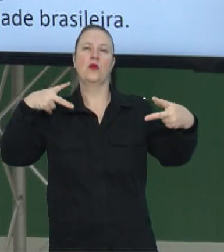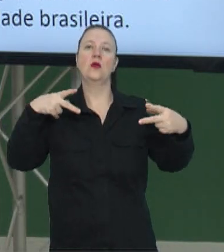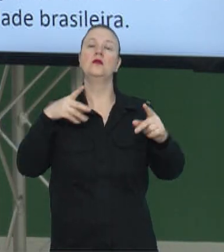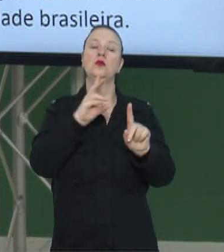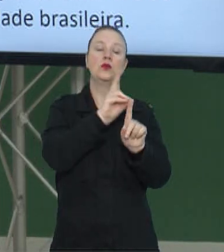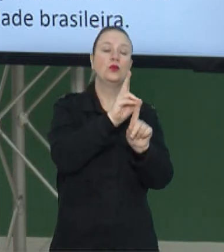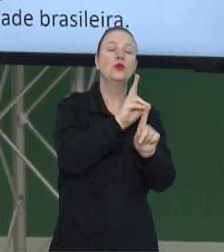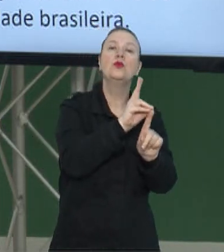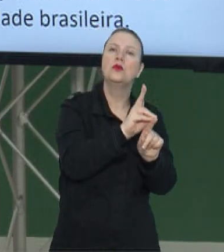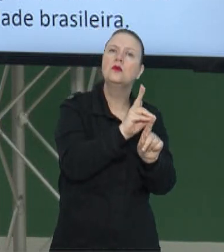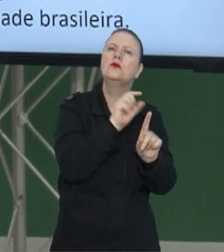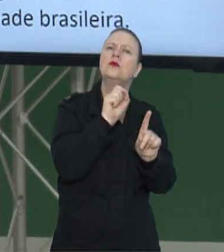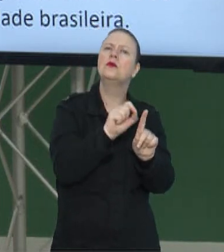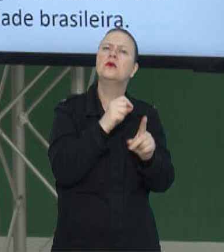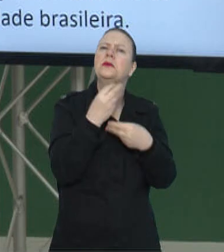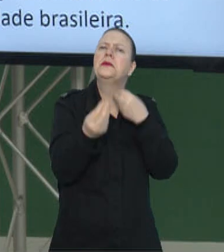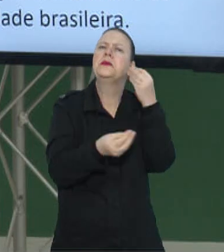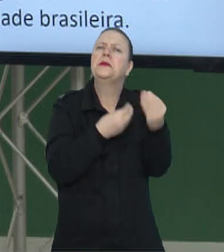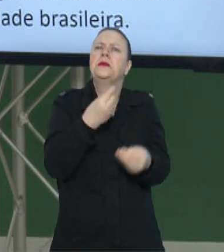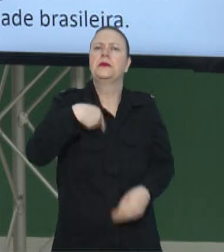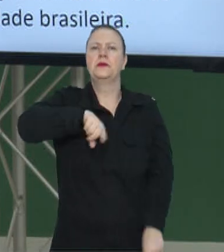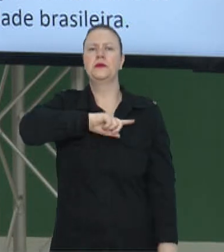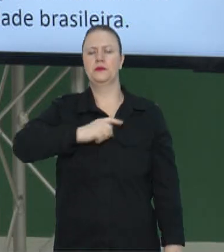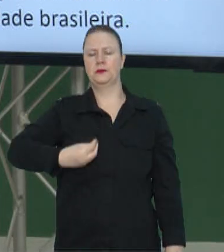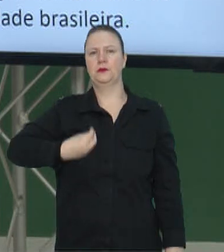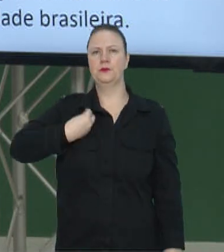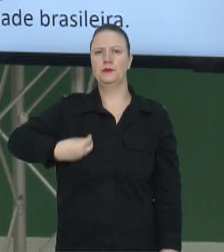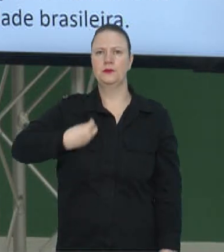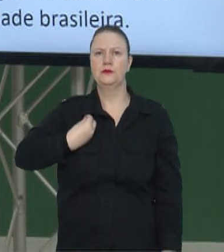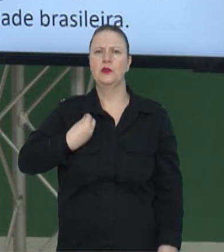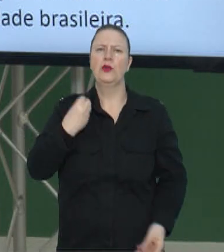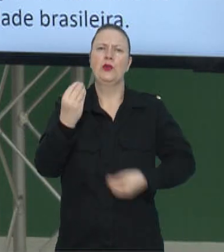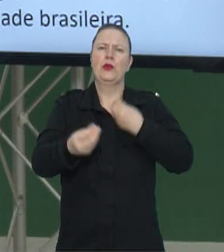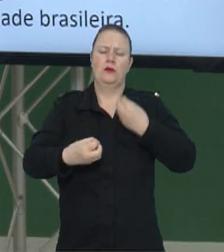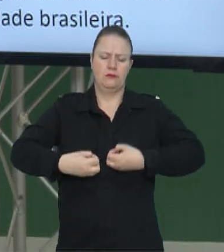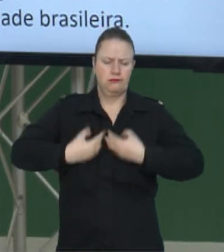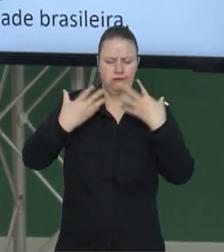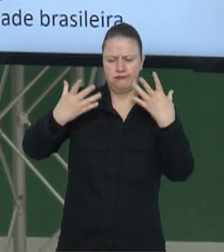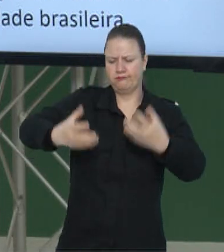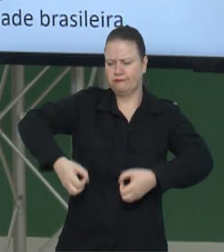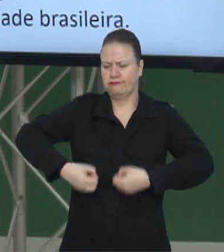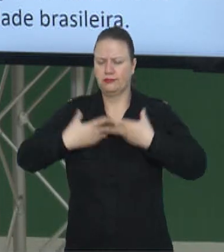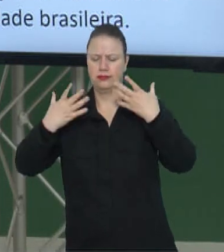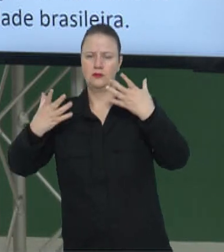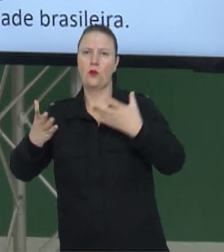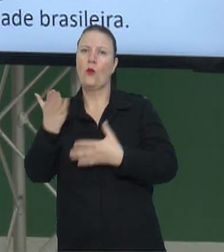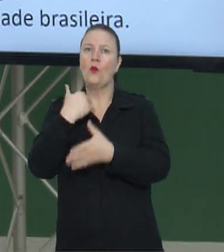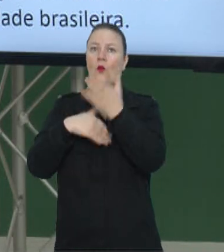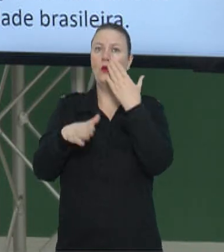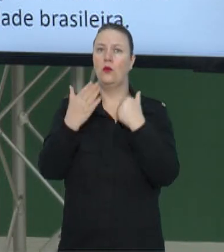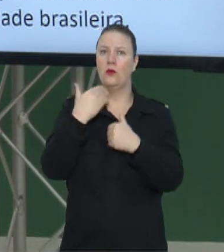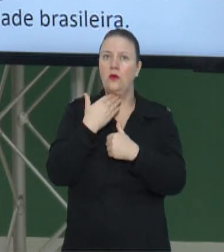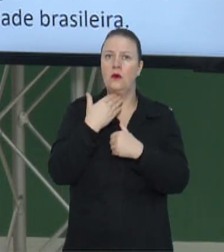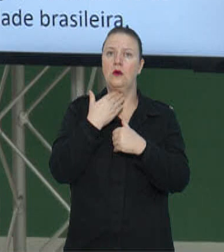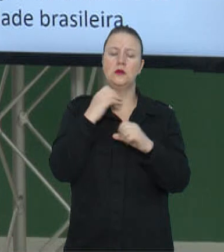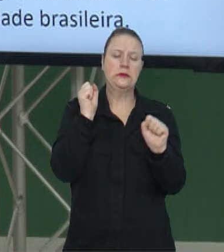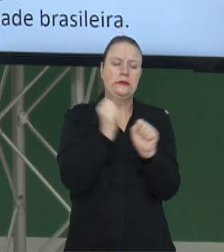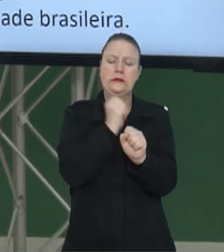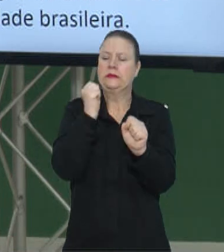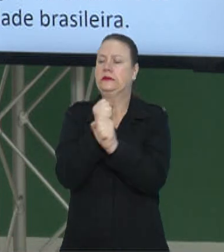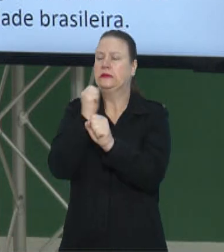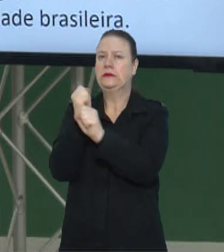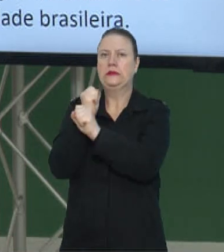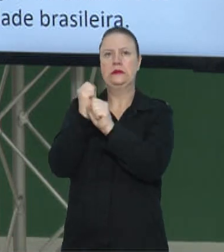nós vivemos, a maneira como nós falamos, como nós nos expressamos, nos alimentamos, construímos nossas casas.